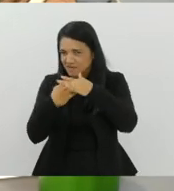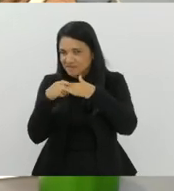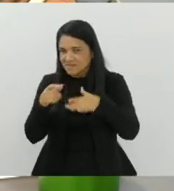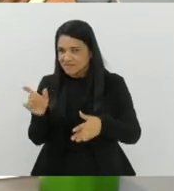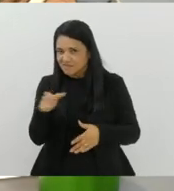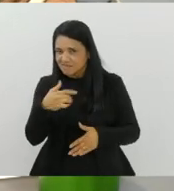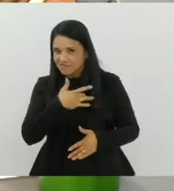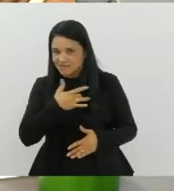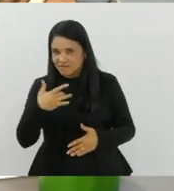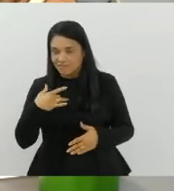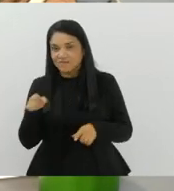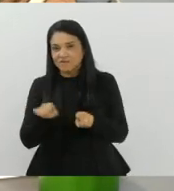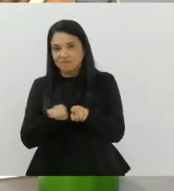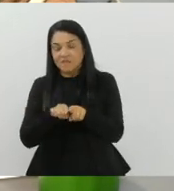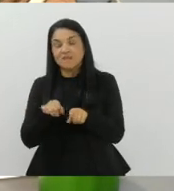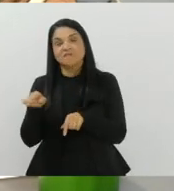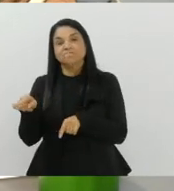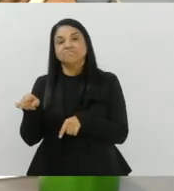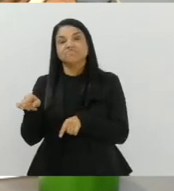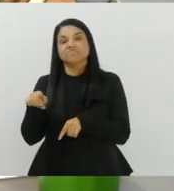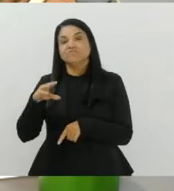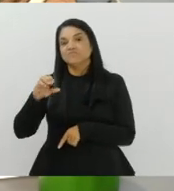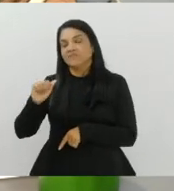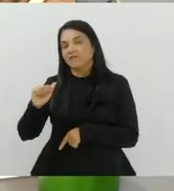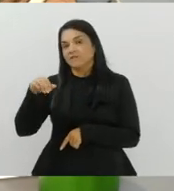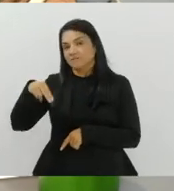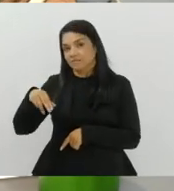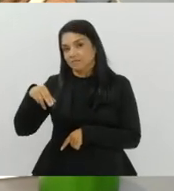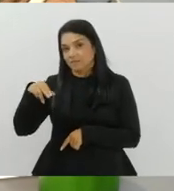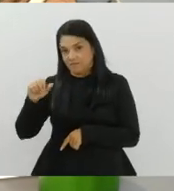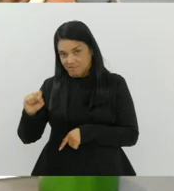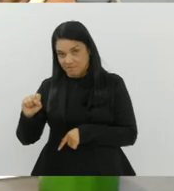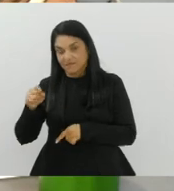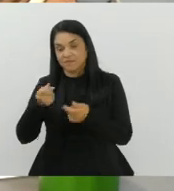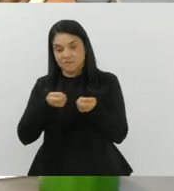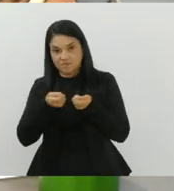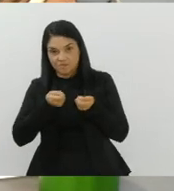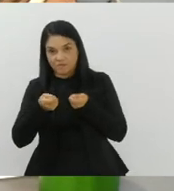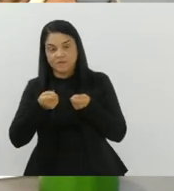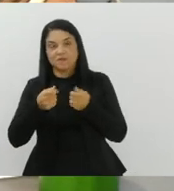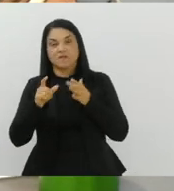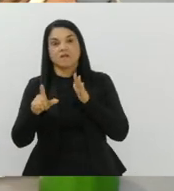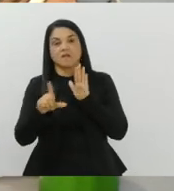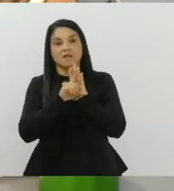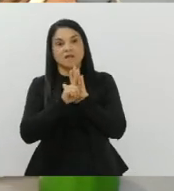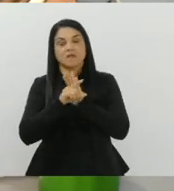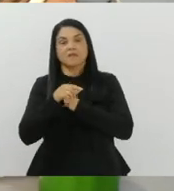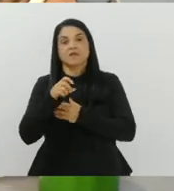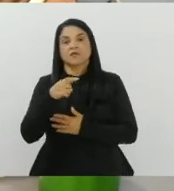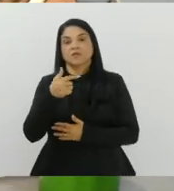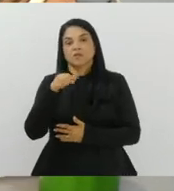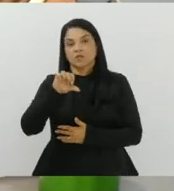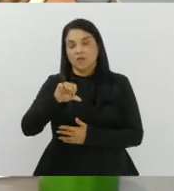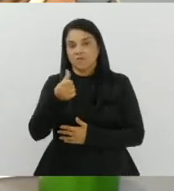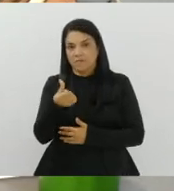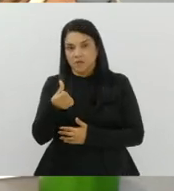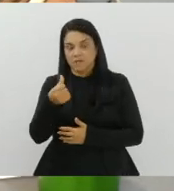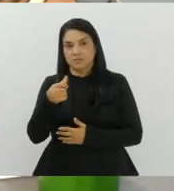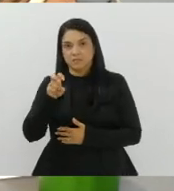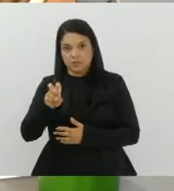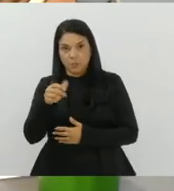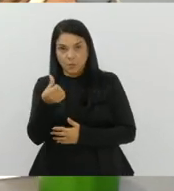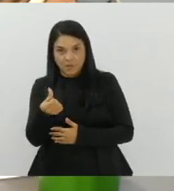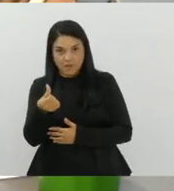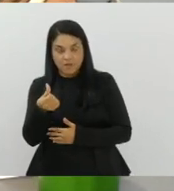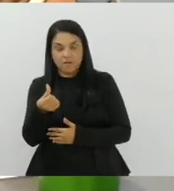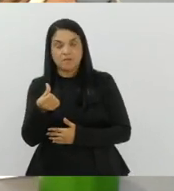ANS deveria regular, e não regula, nós temos o artigo 14 da Lei 9656, que fala que nenhum autista pode ser